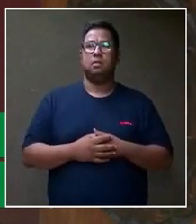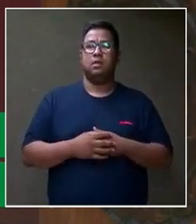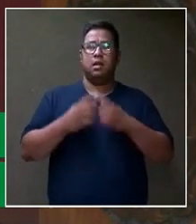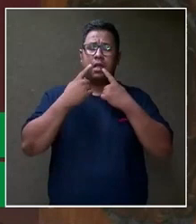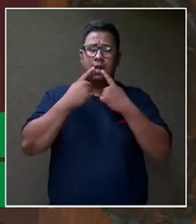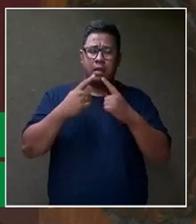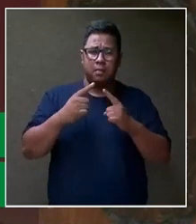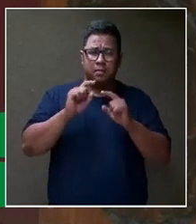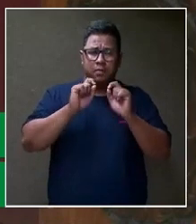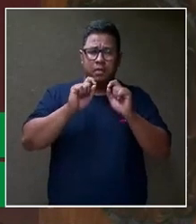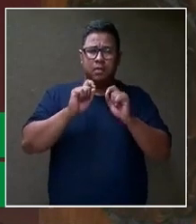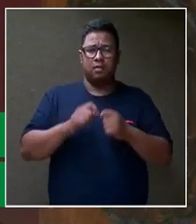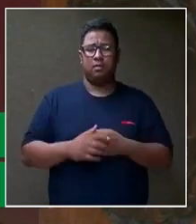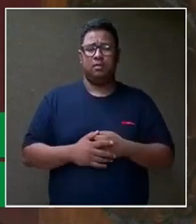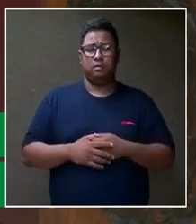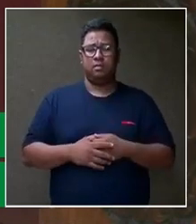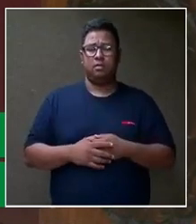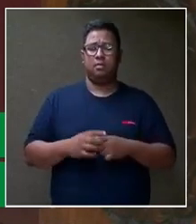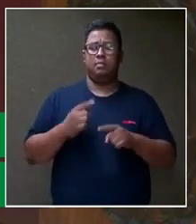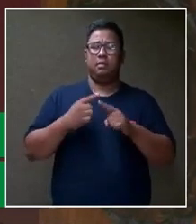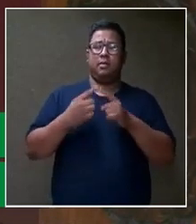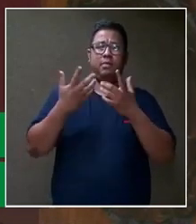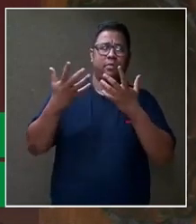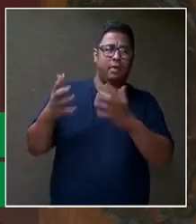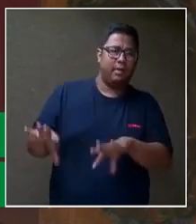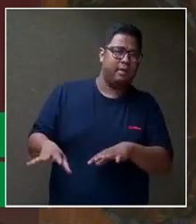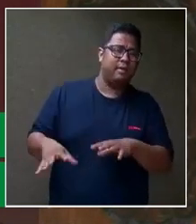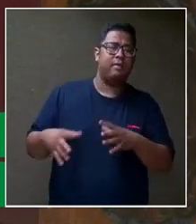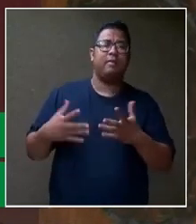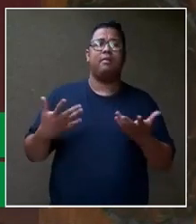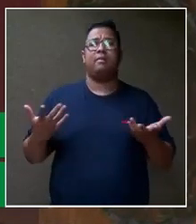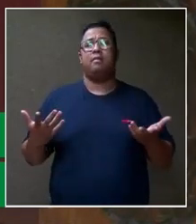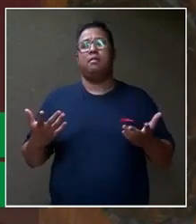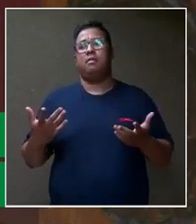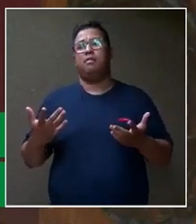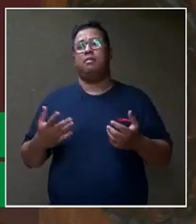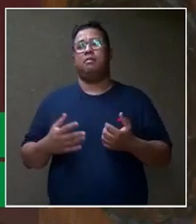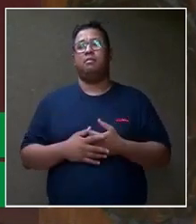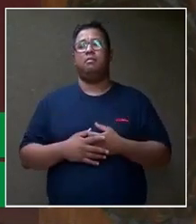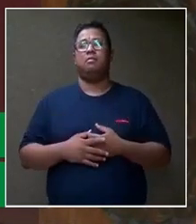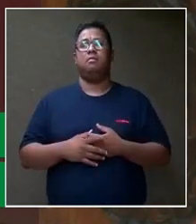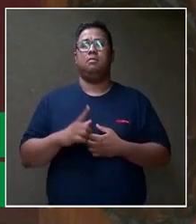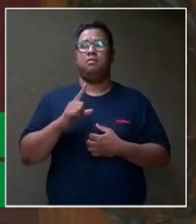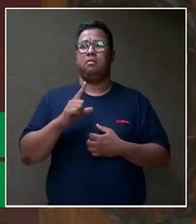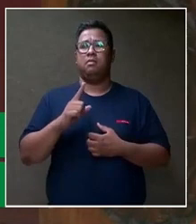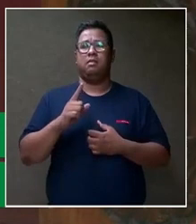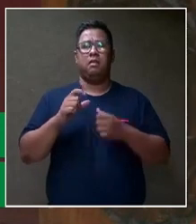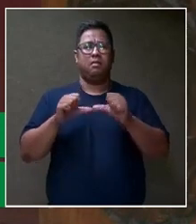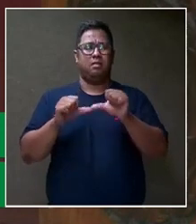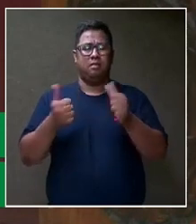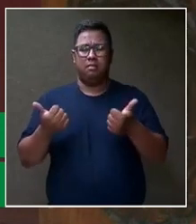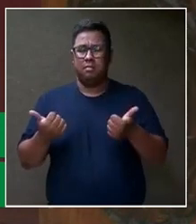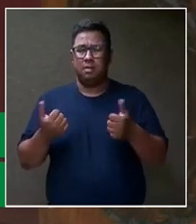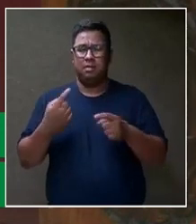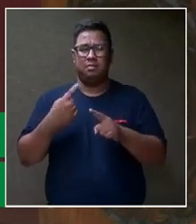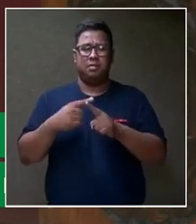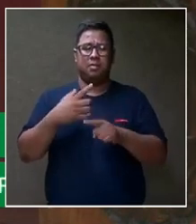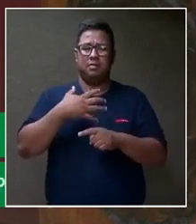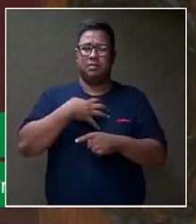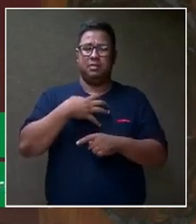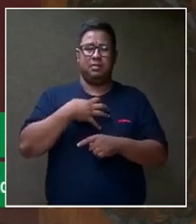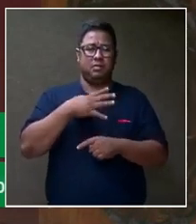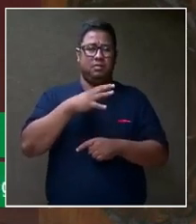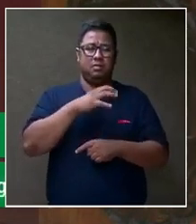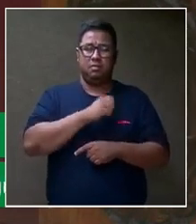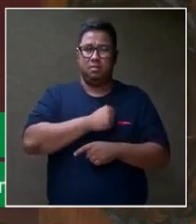Que ela não acabou entrando nessa sem querer, e depois ela queria sair porque ela não sentia, não tinha um sentimento